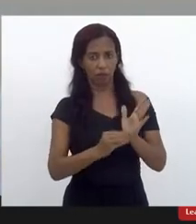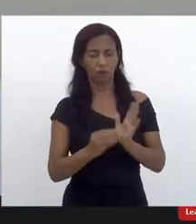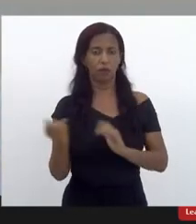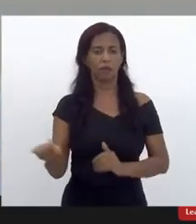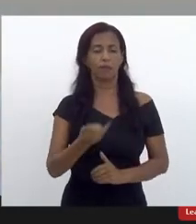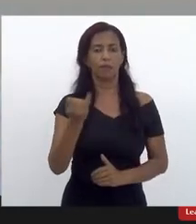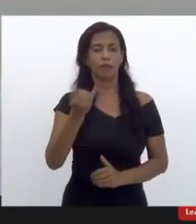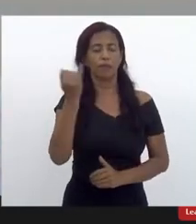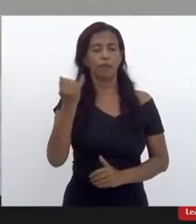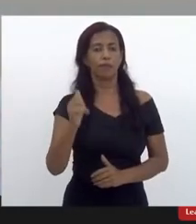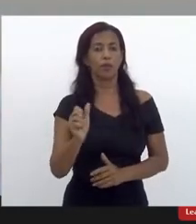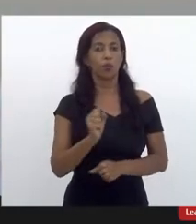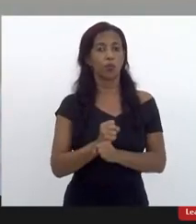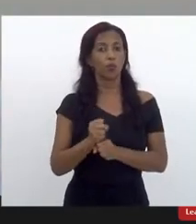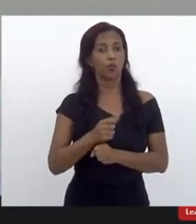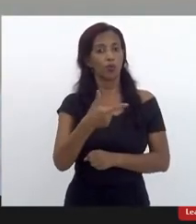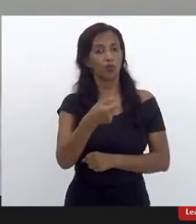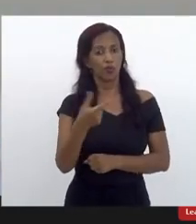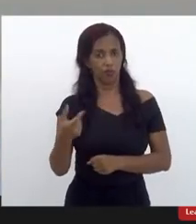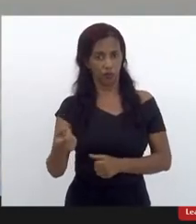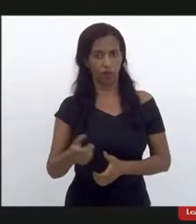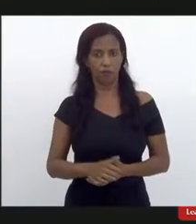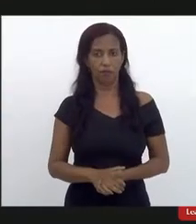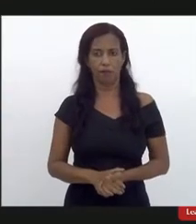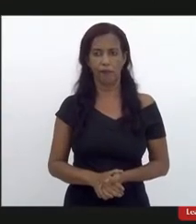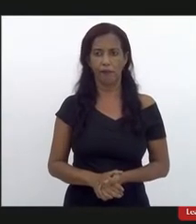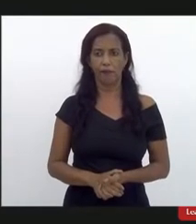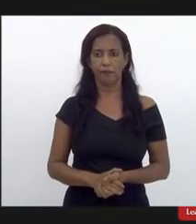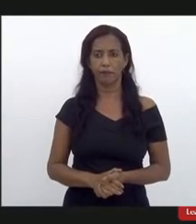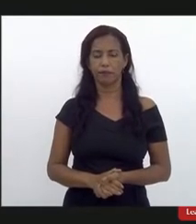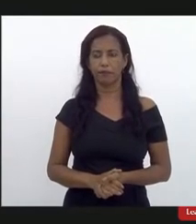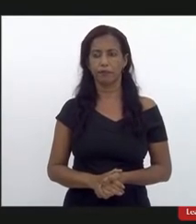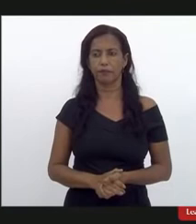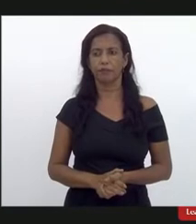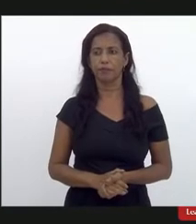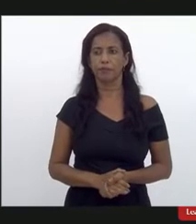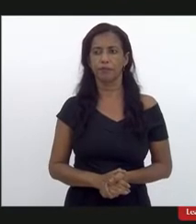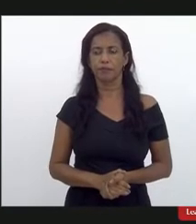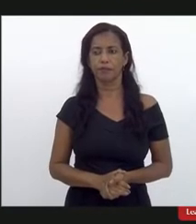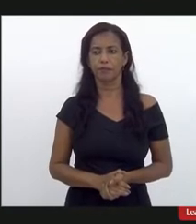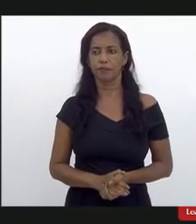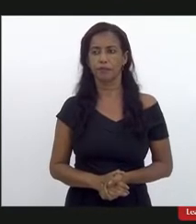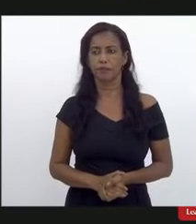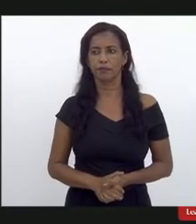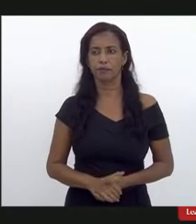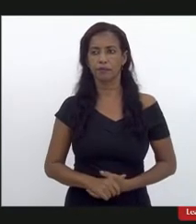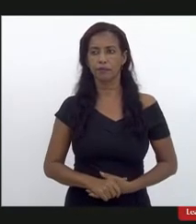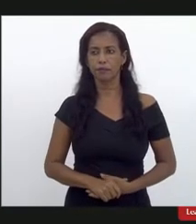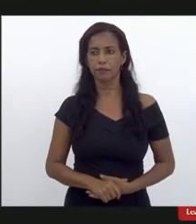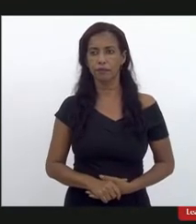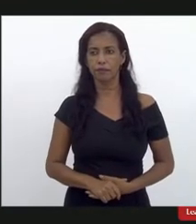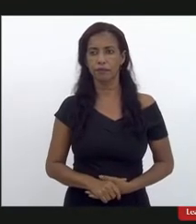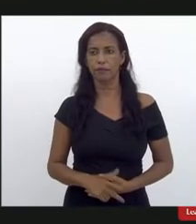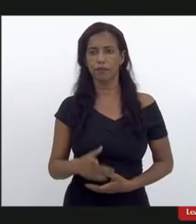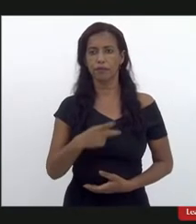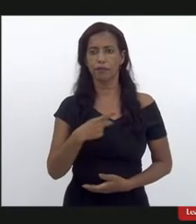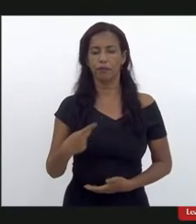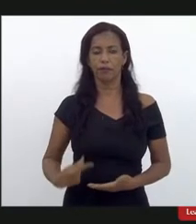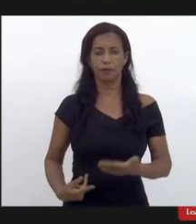importantes do ano letivo de 2020, apenas isso. Presidente João